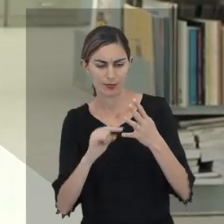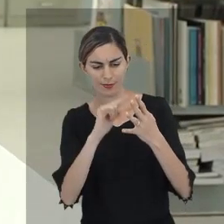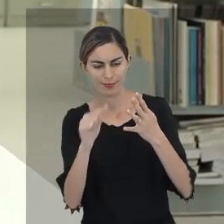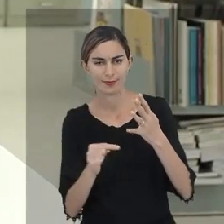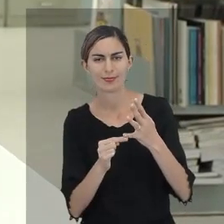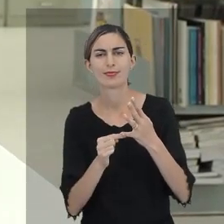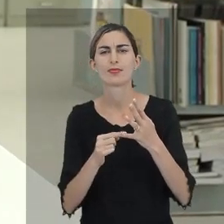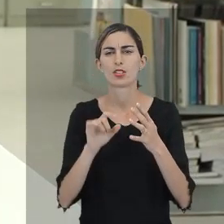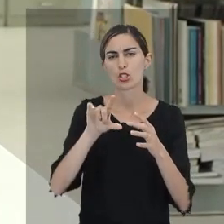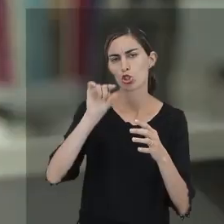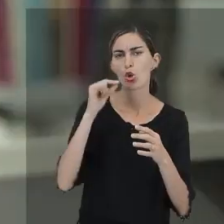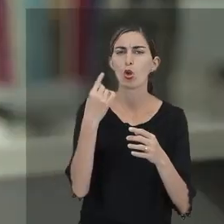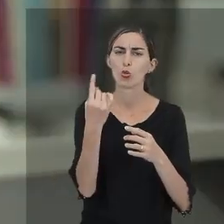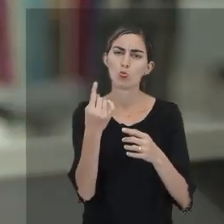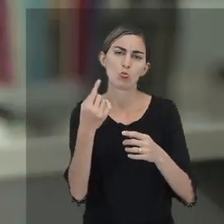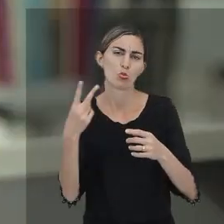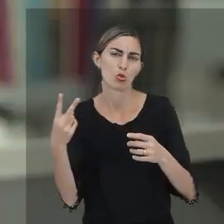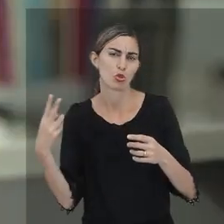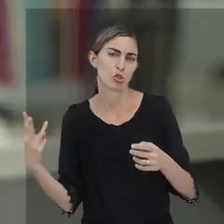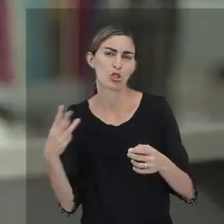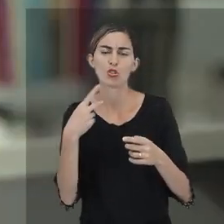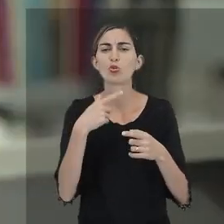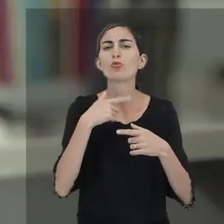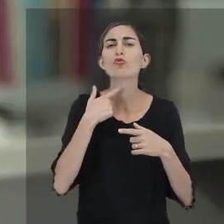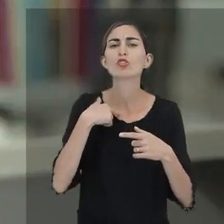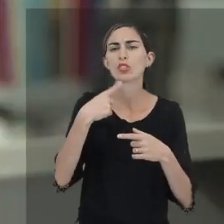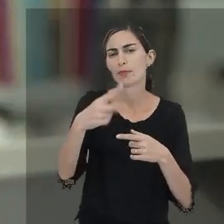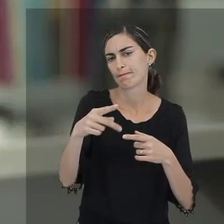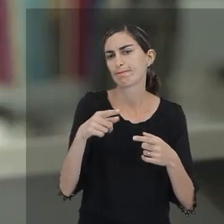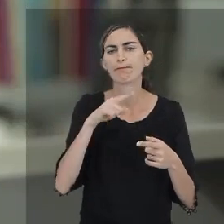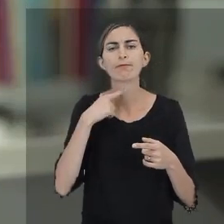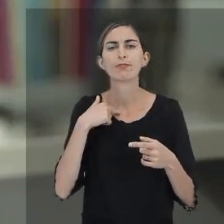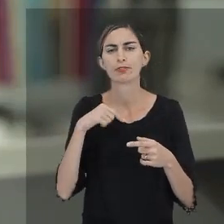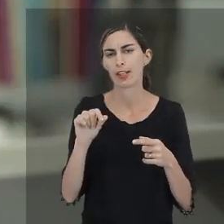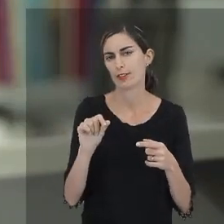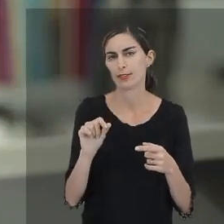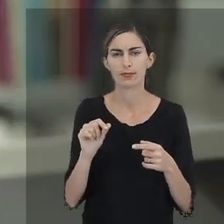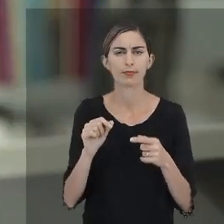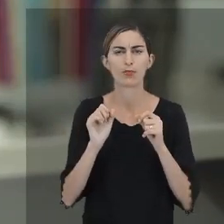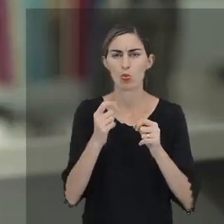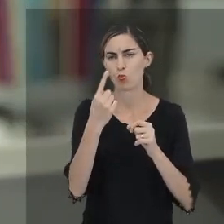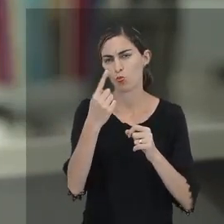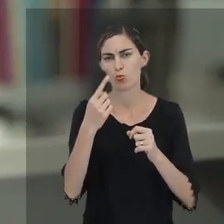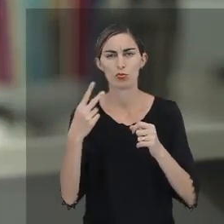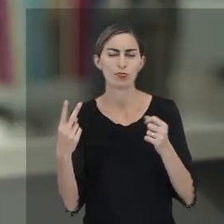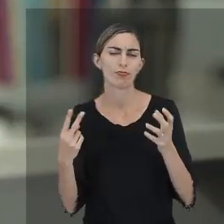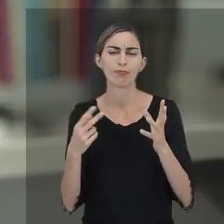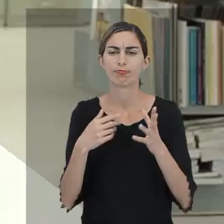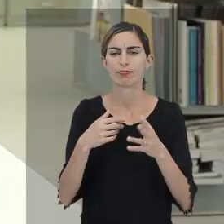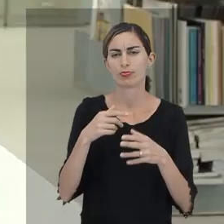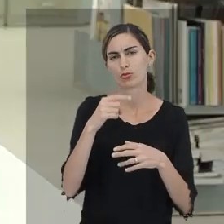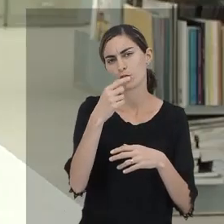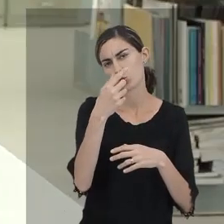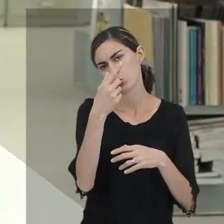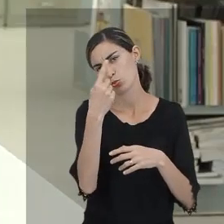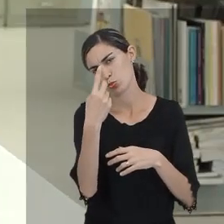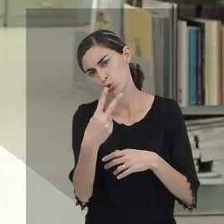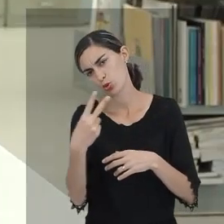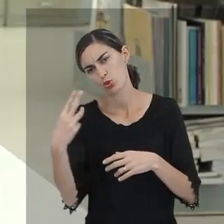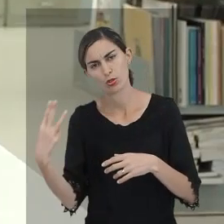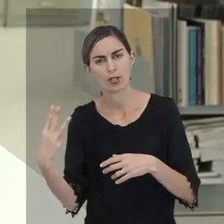43 se pode falar uma coisa se você quiser nada impede que você selecione um com 11 elementos elas tinham um dois ou três